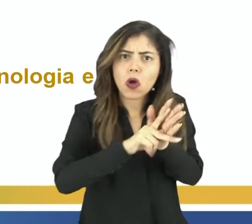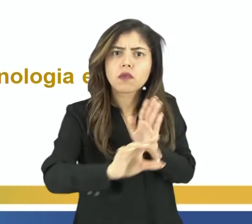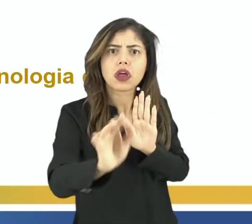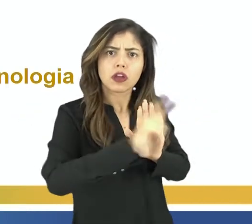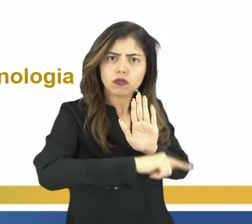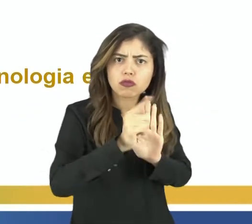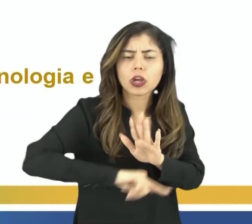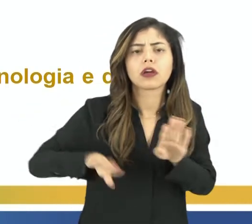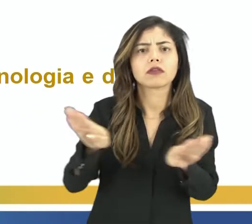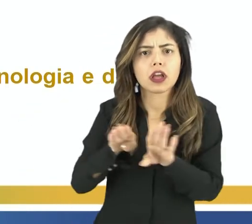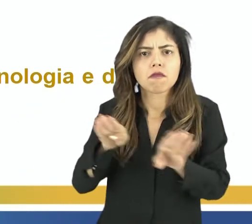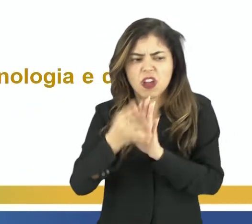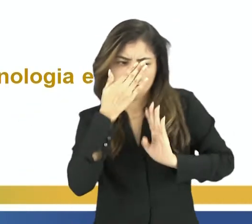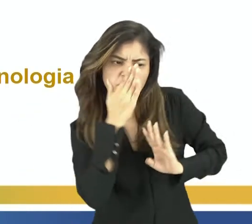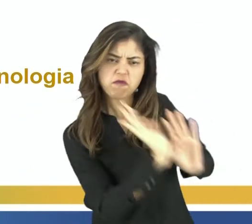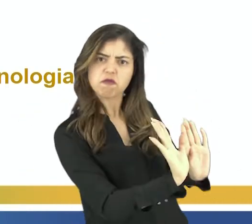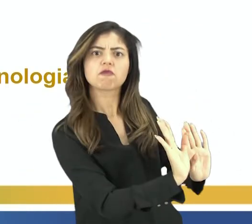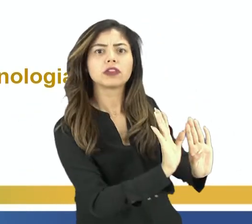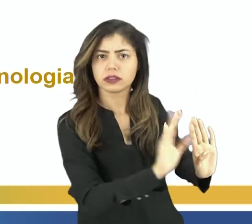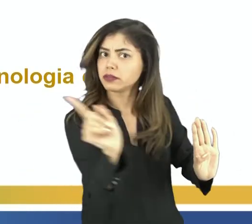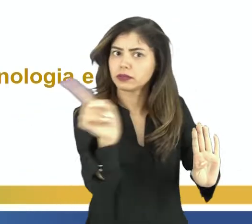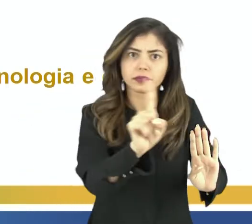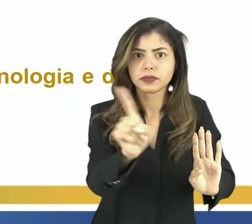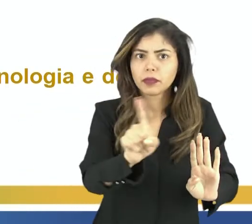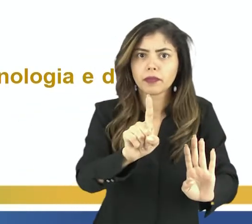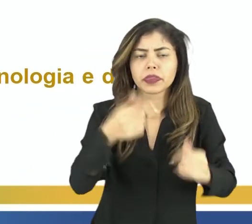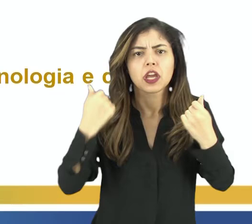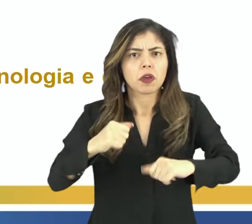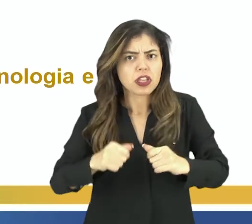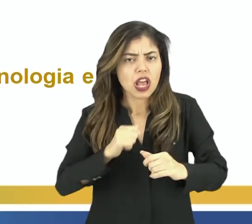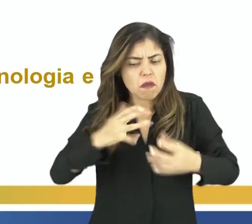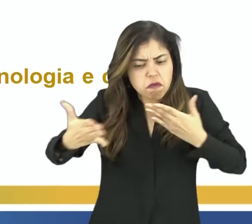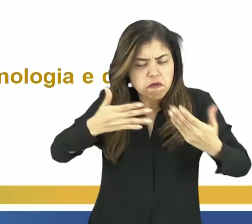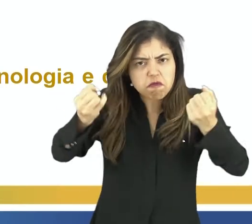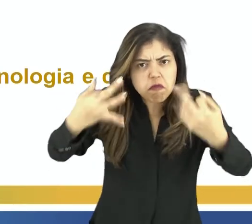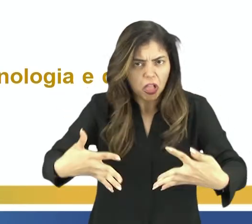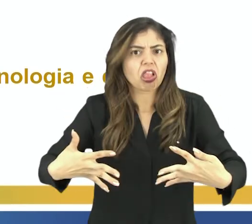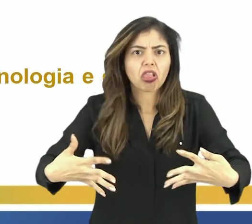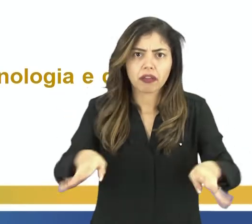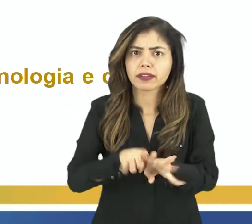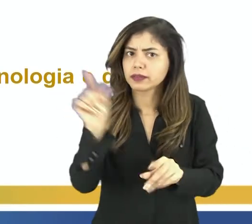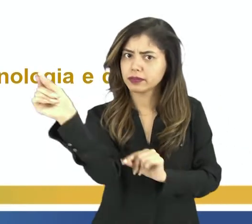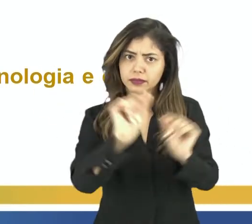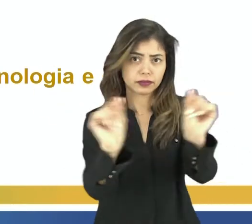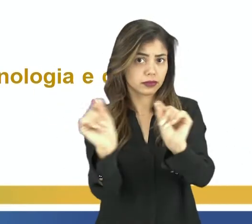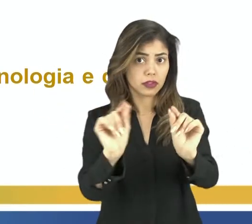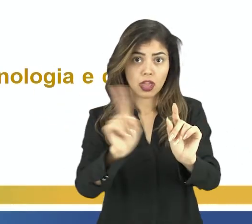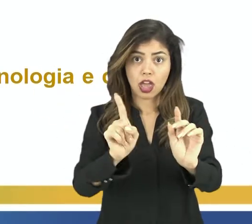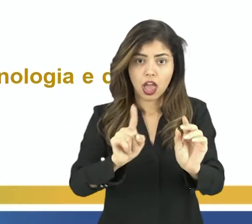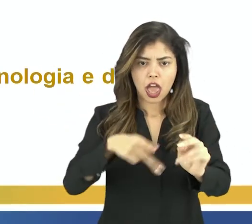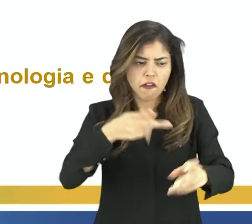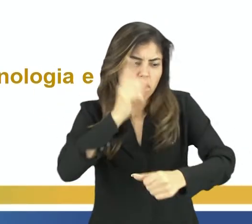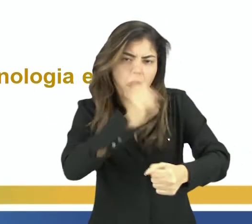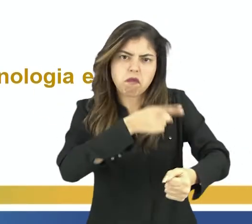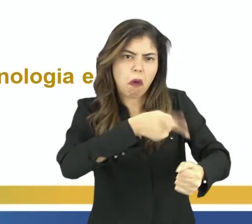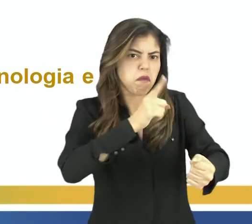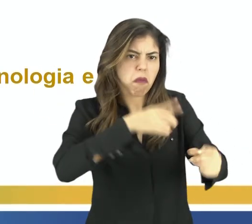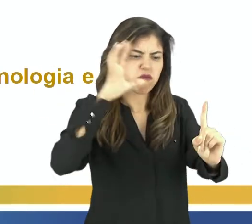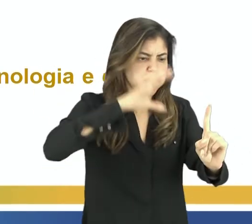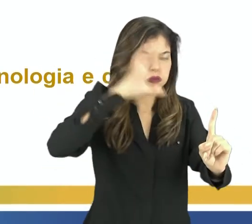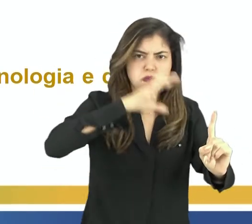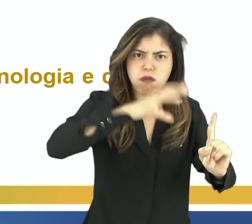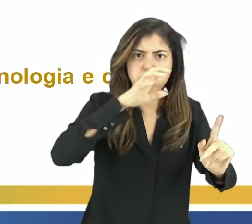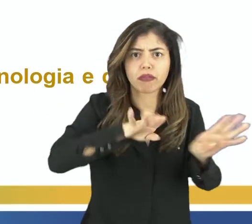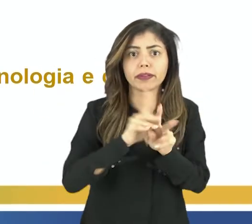devo discriminar emocionalmente, eu não devo degradar ninguém, não devo arrasar ninguém do ponto de